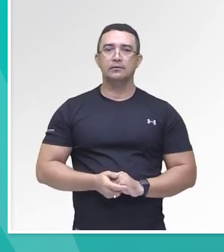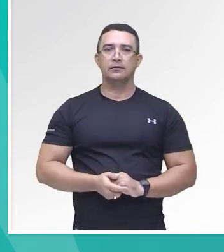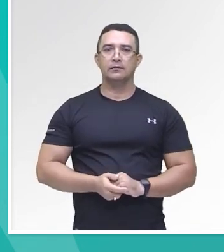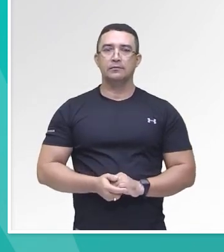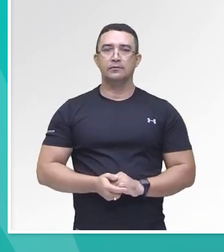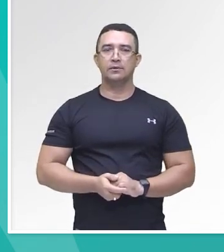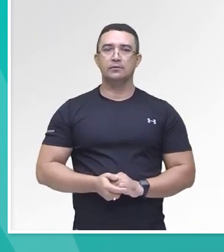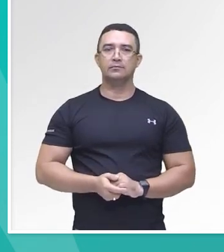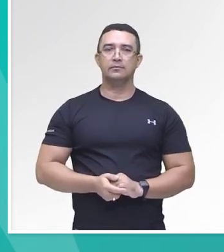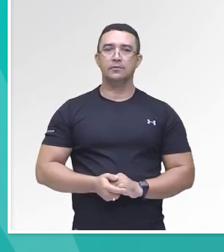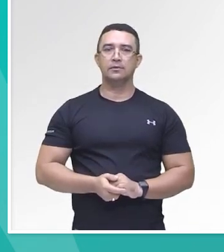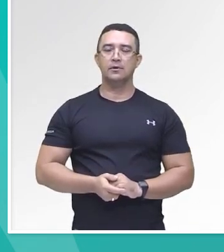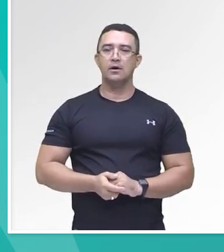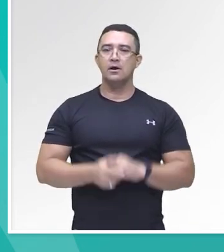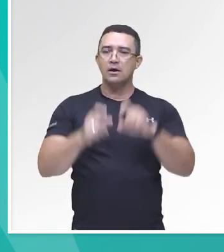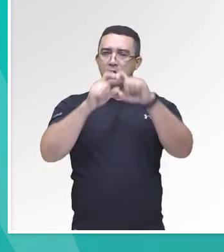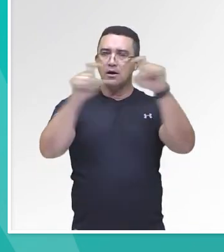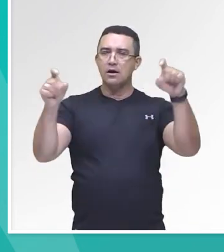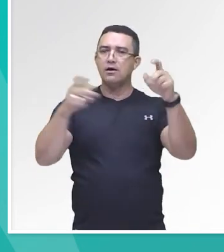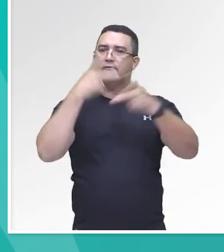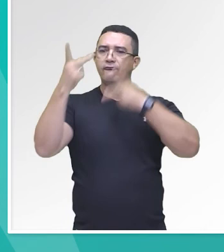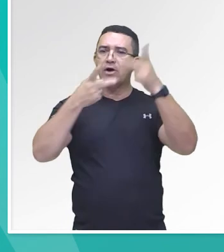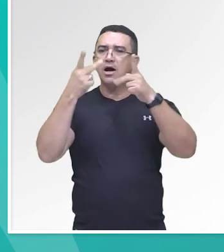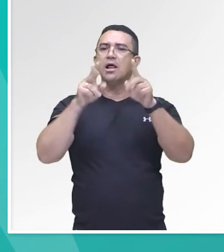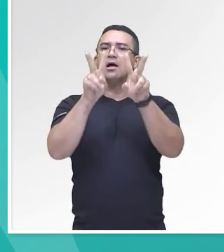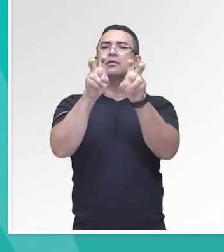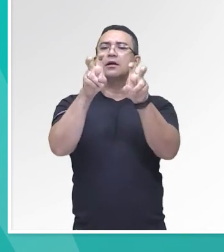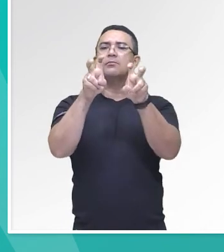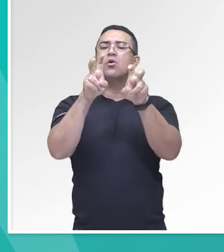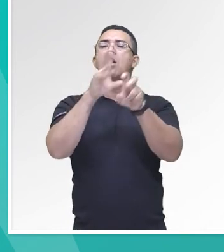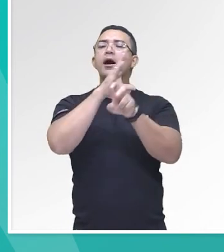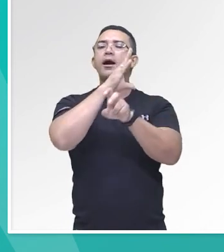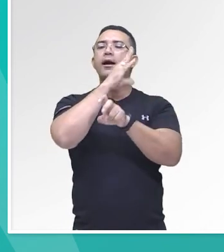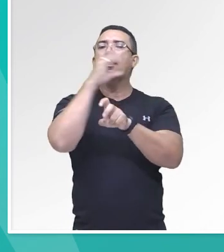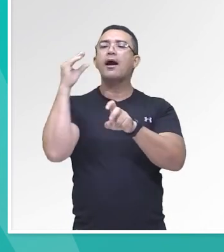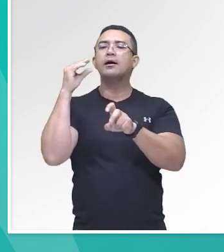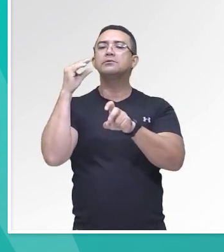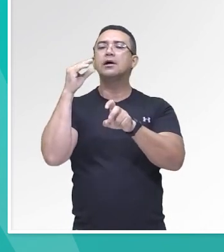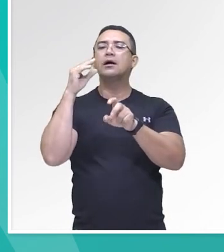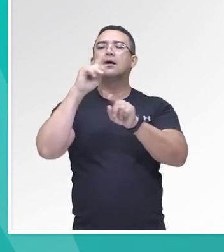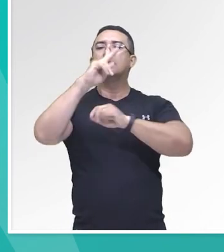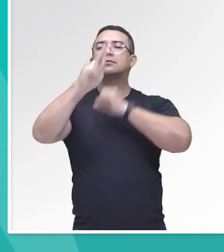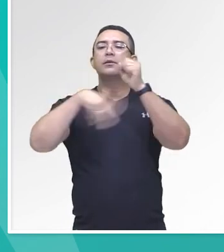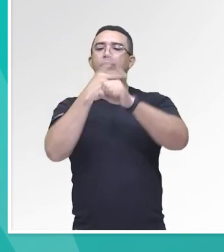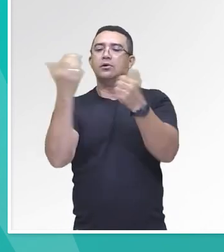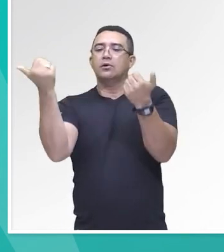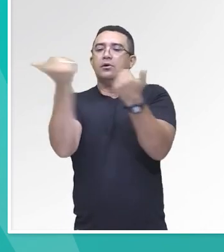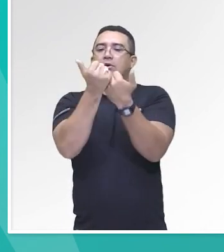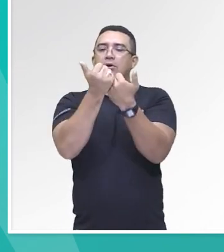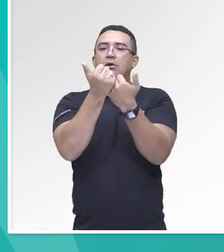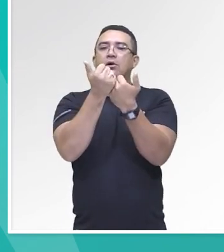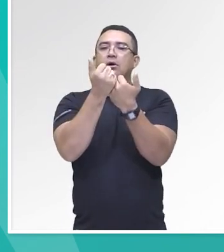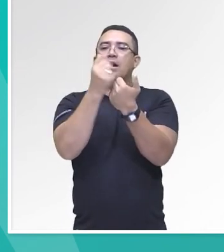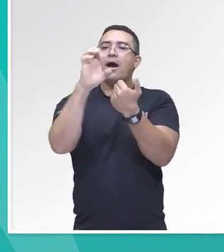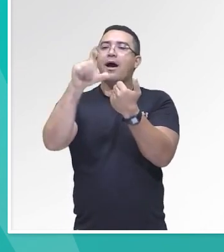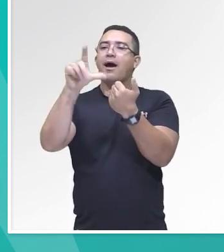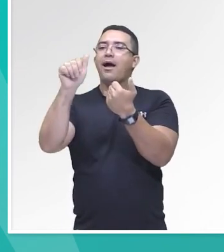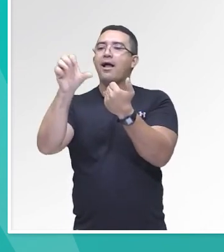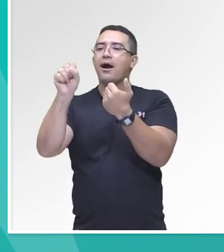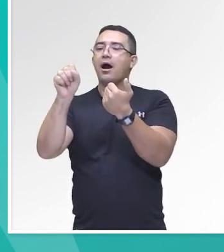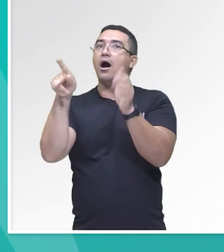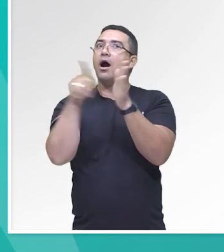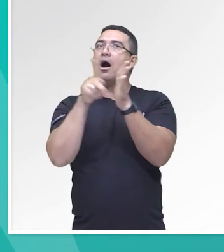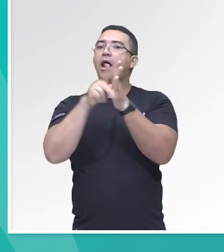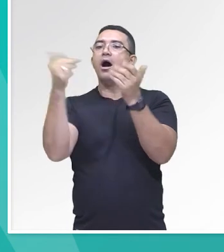minha segunda oração, eu utilizo o pronome elas. Para referenciar o quê? Para referenciar as